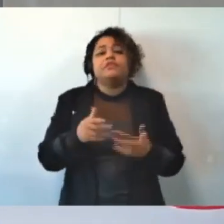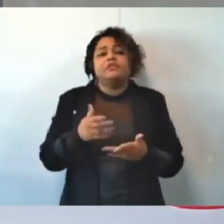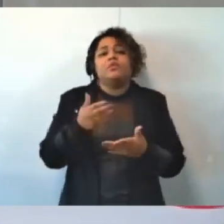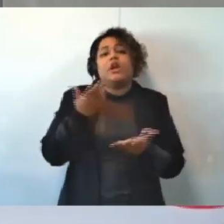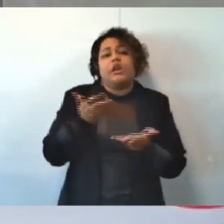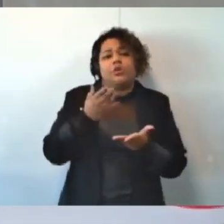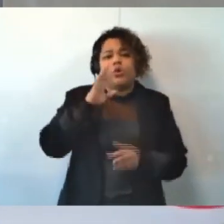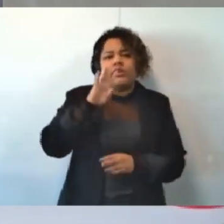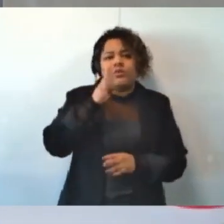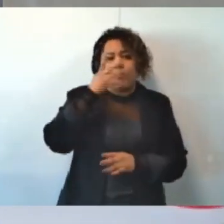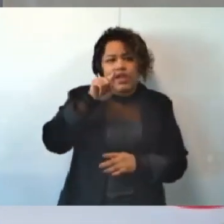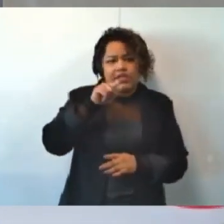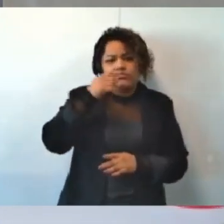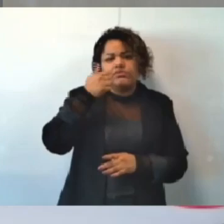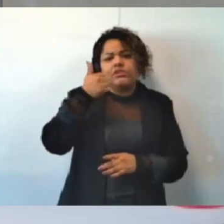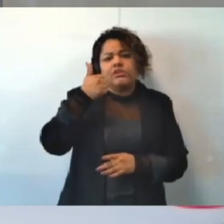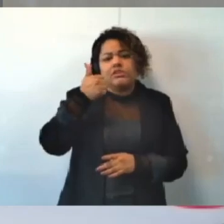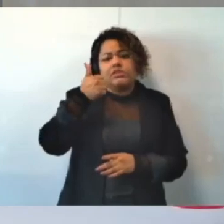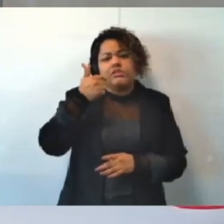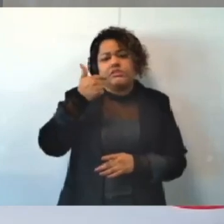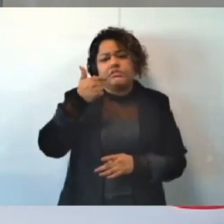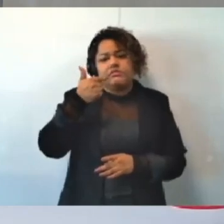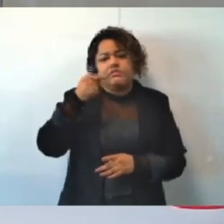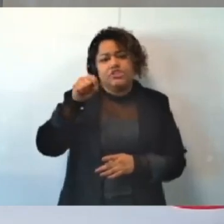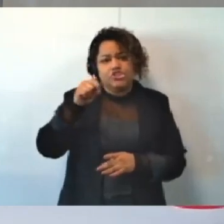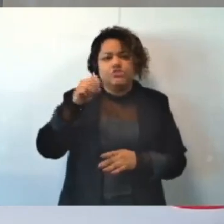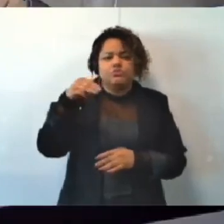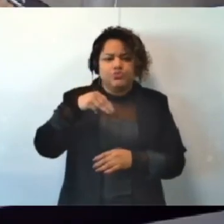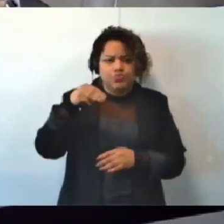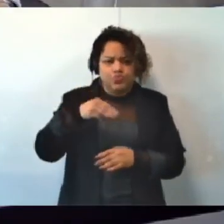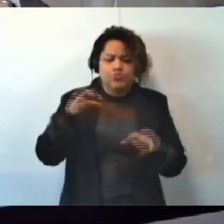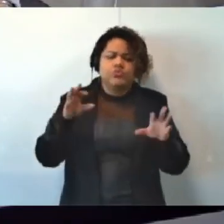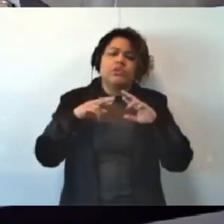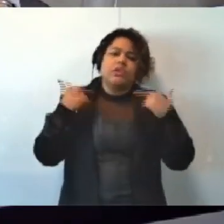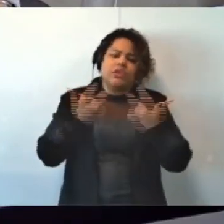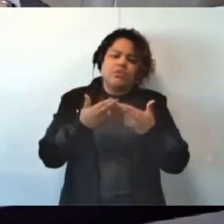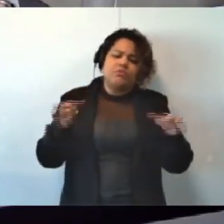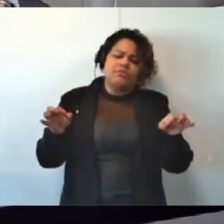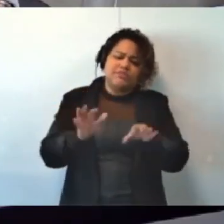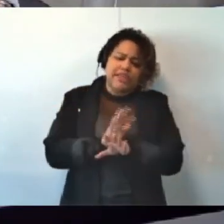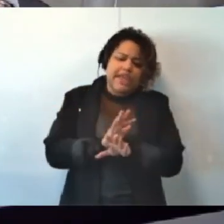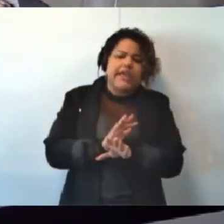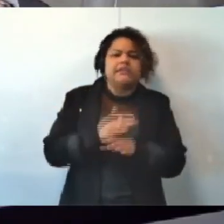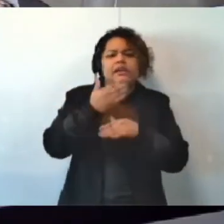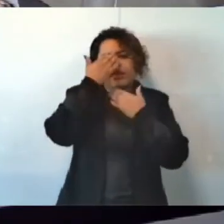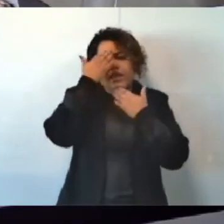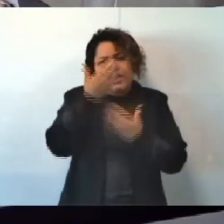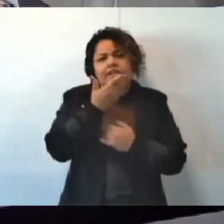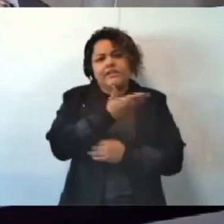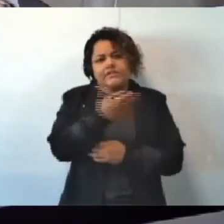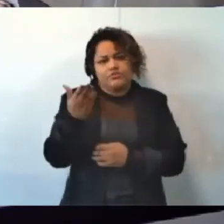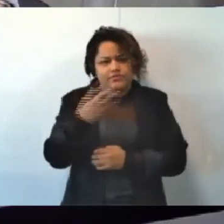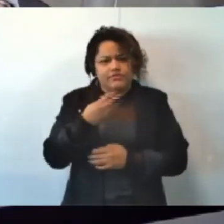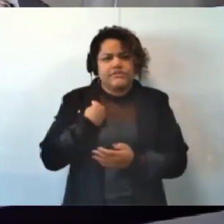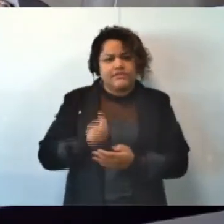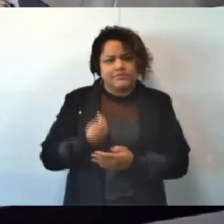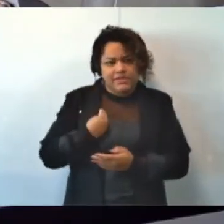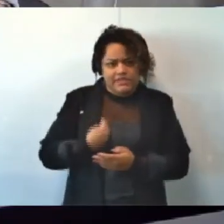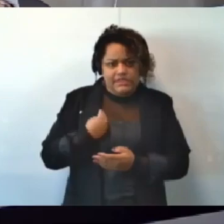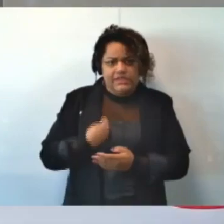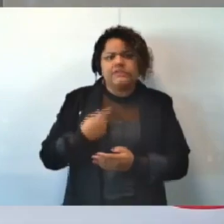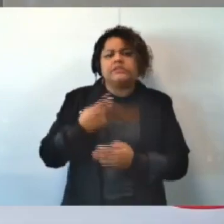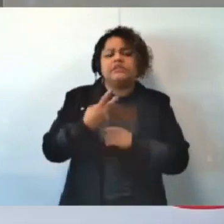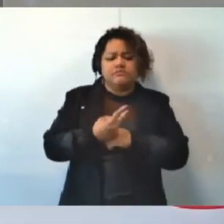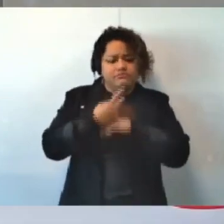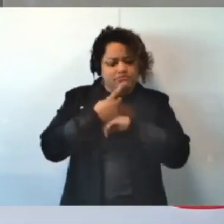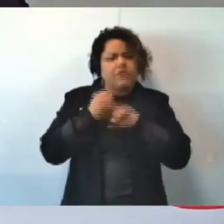encerrada essa reunião. Quero aqui agradecer a presença de todos vocês, viu? E conta com a gente aí, nós estamos também contando com todos